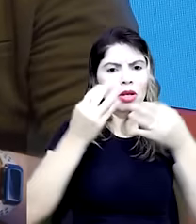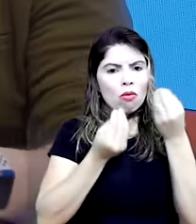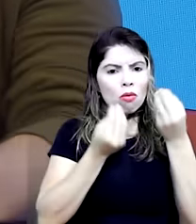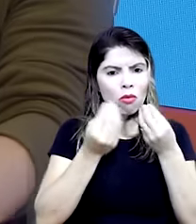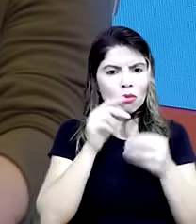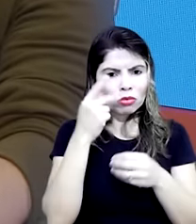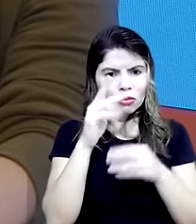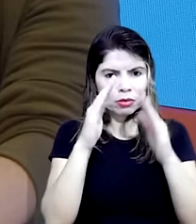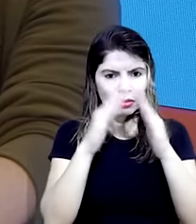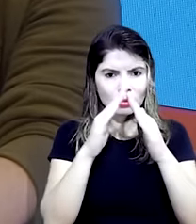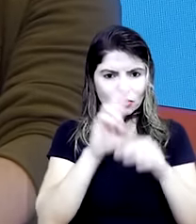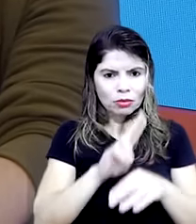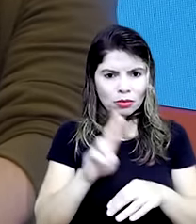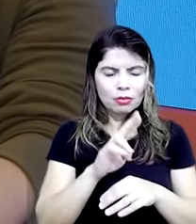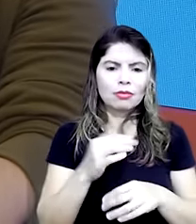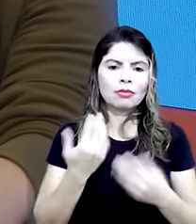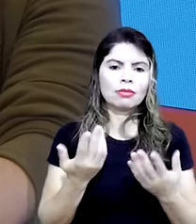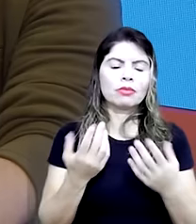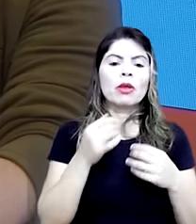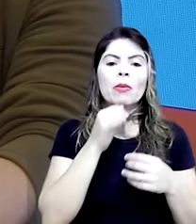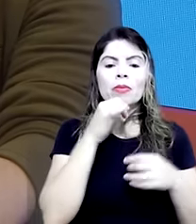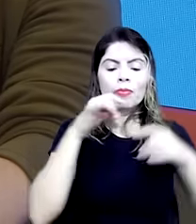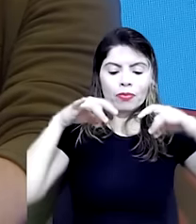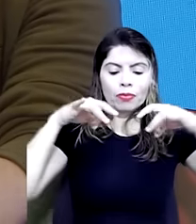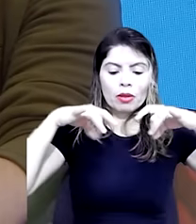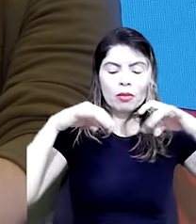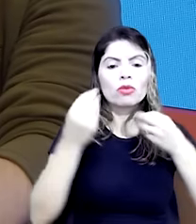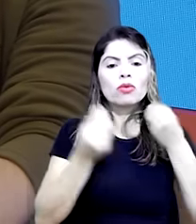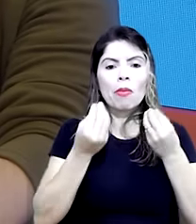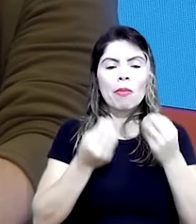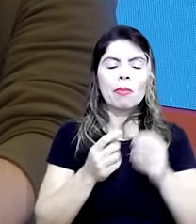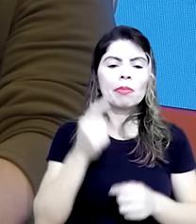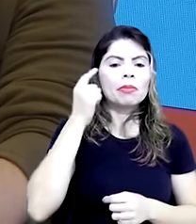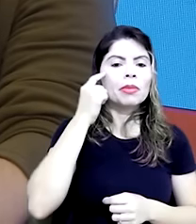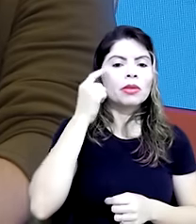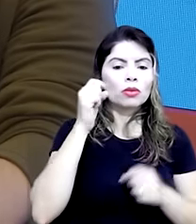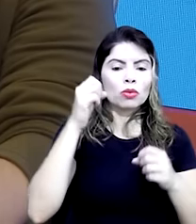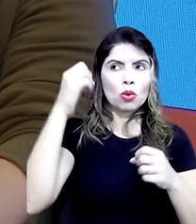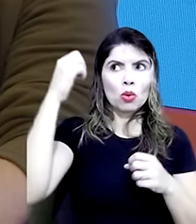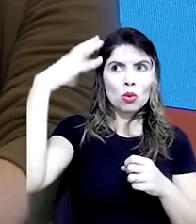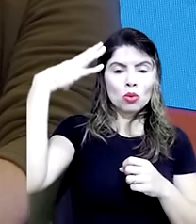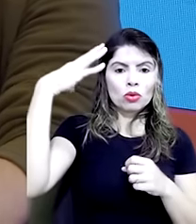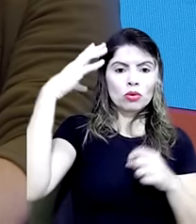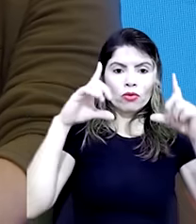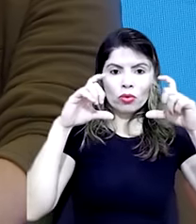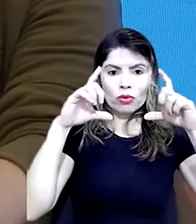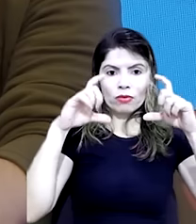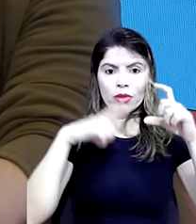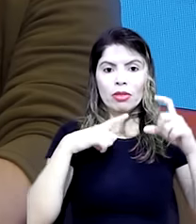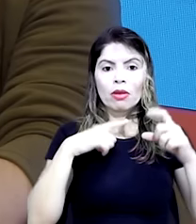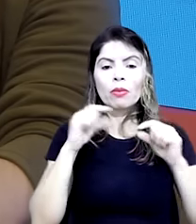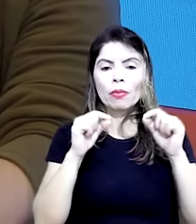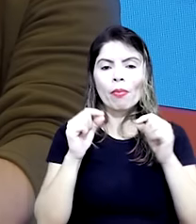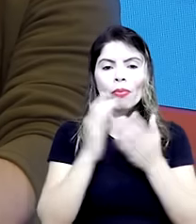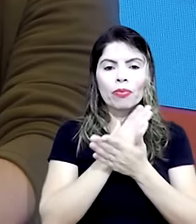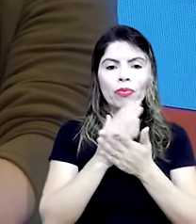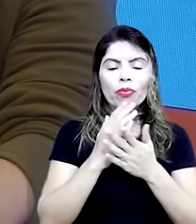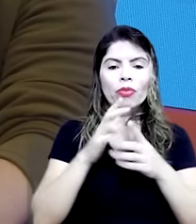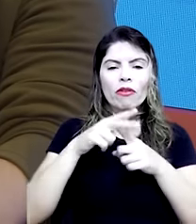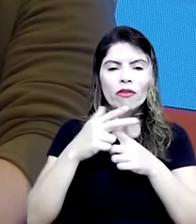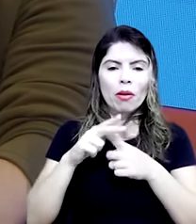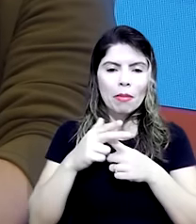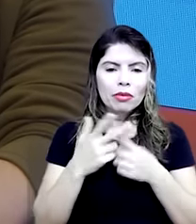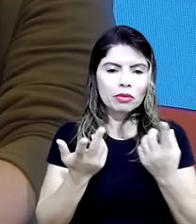funciona pensando em Luz de fotografia a gente tem algumas ferramentas que são usadas que elas ajudam a